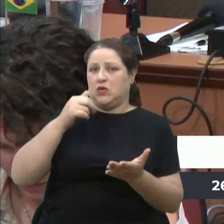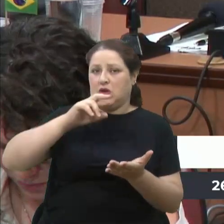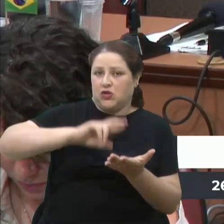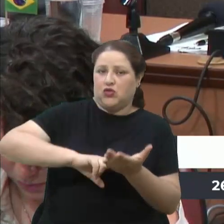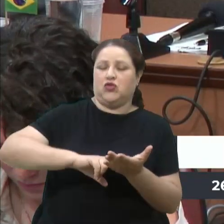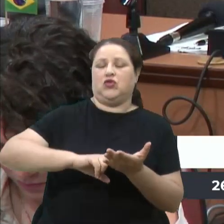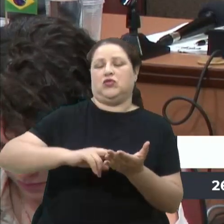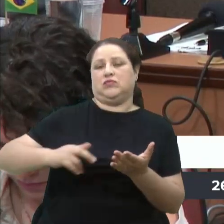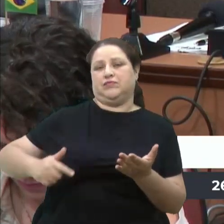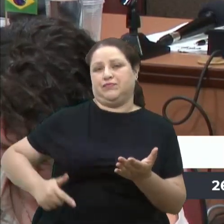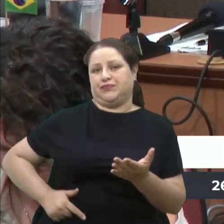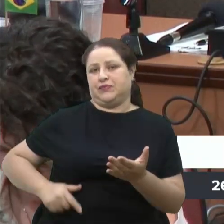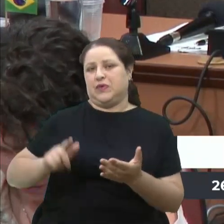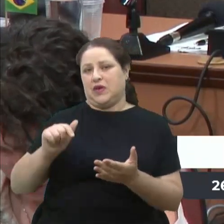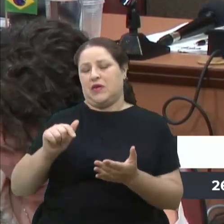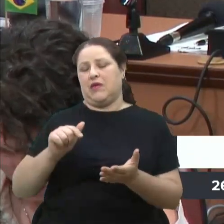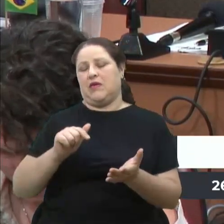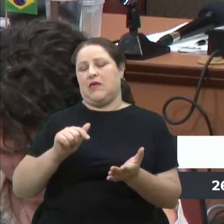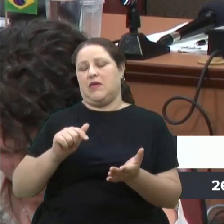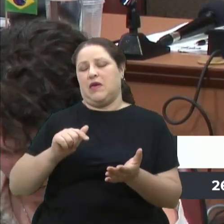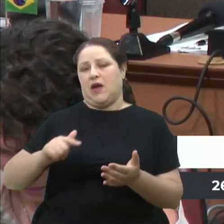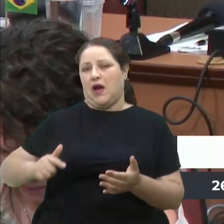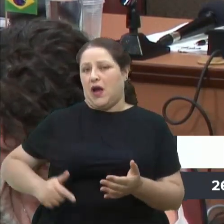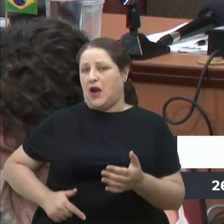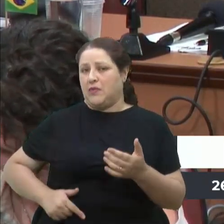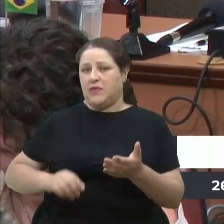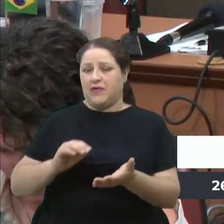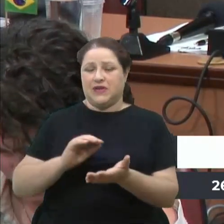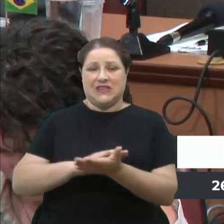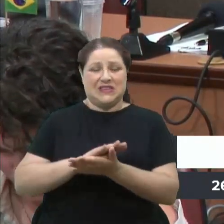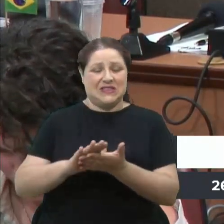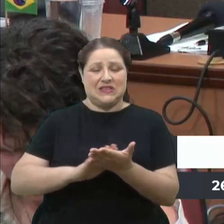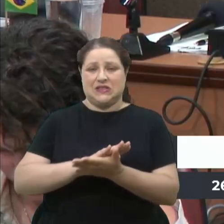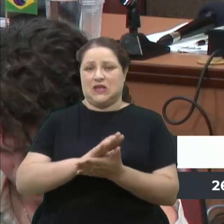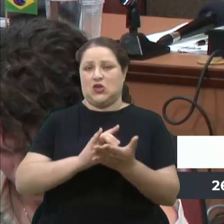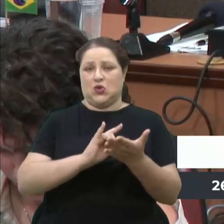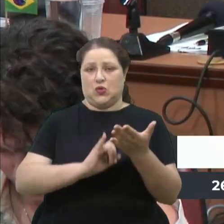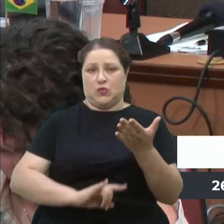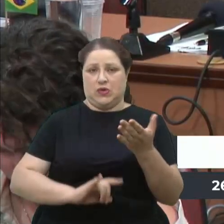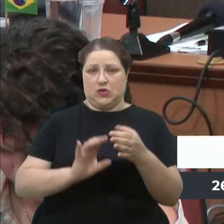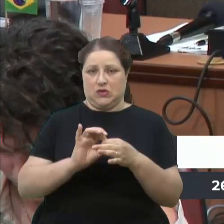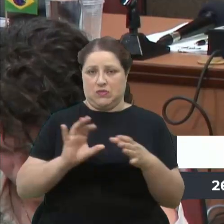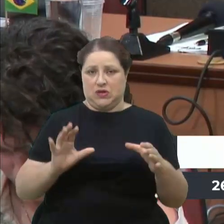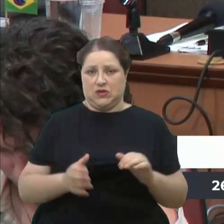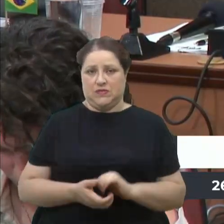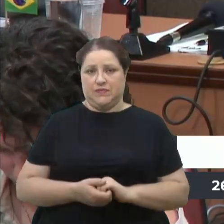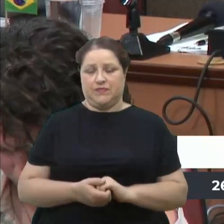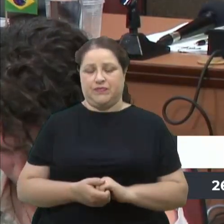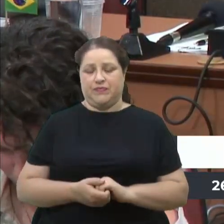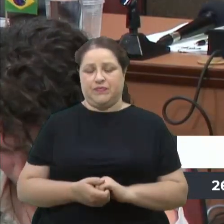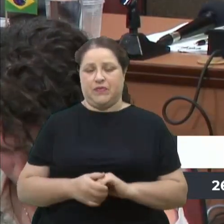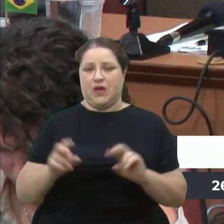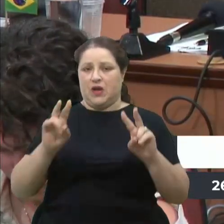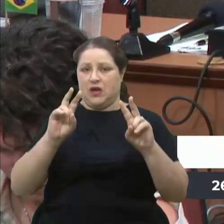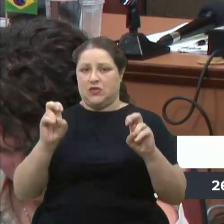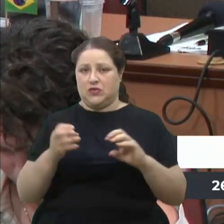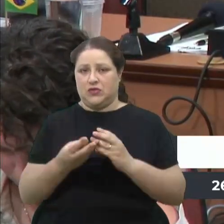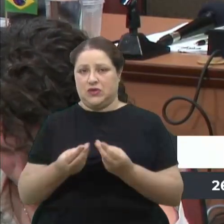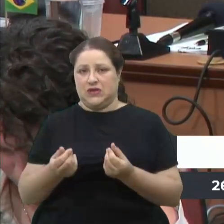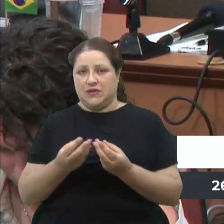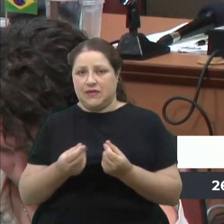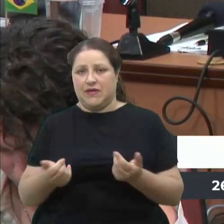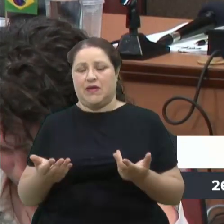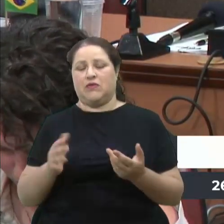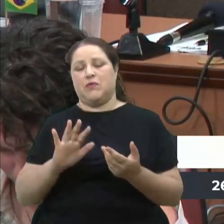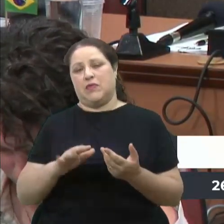né então é um assunto delicado mas nós não podemos dar mais armas para